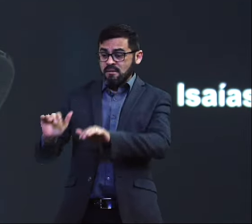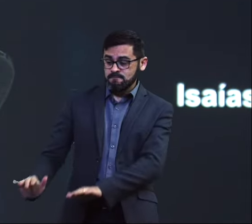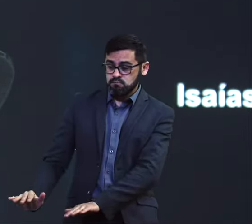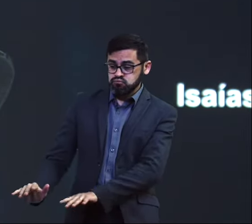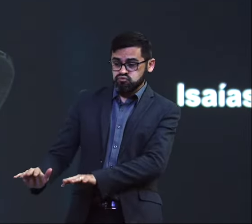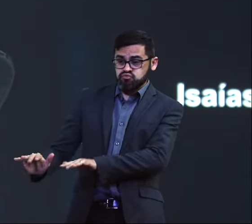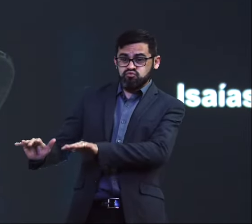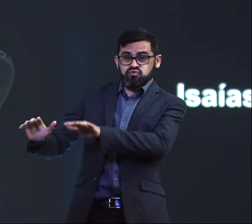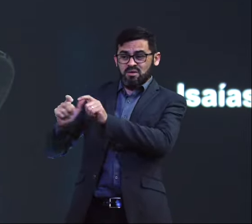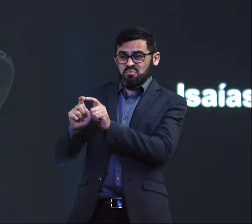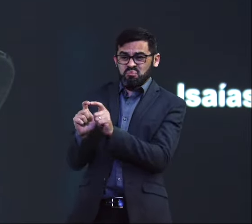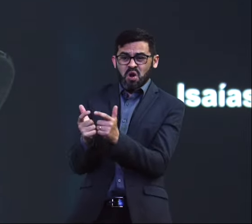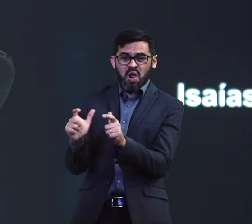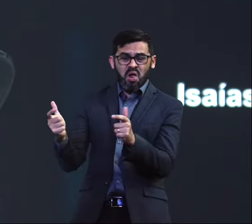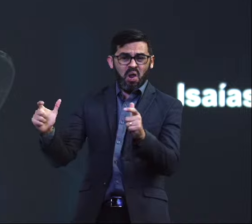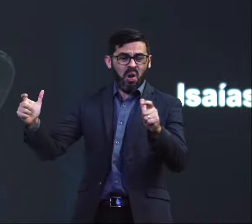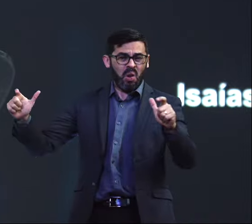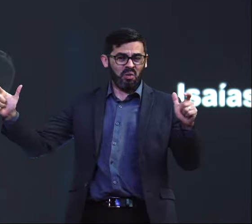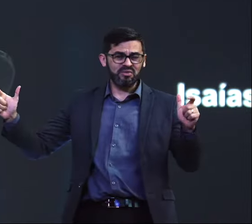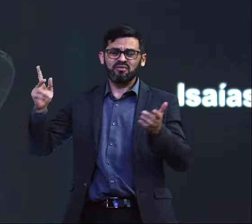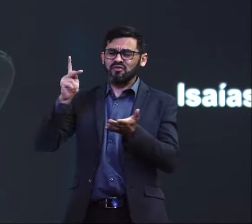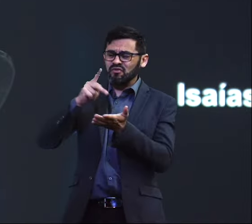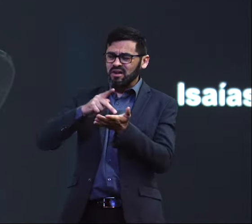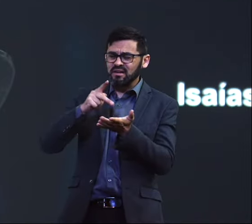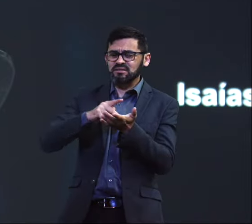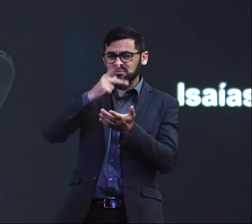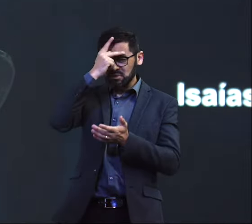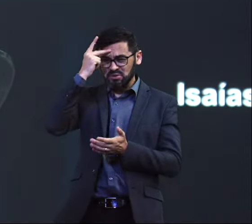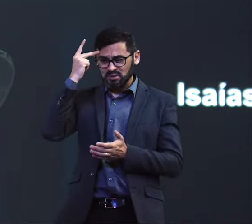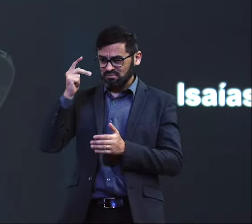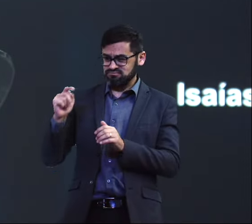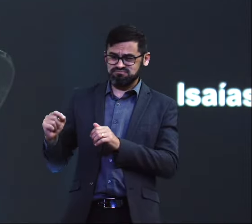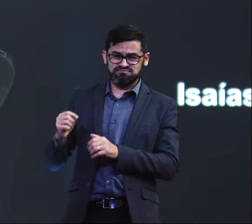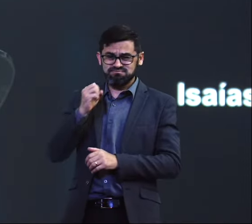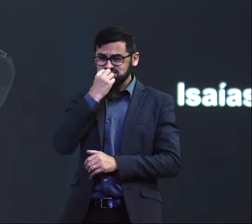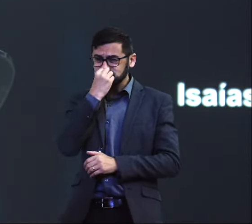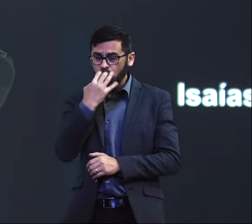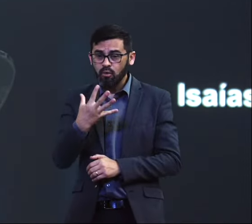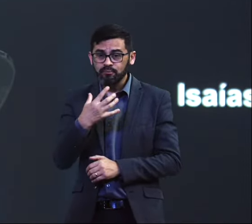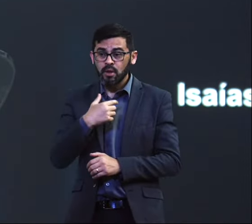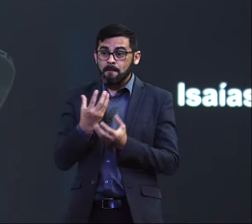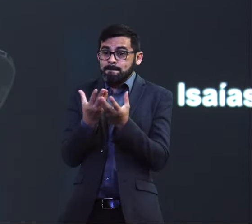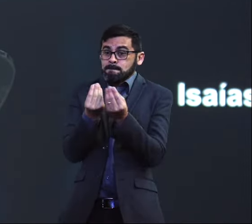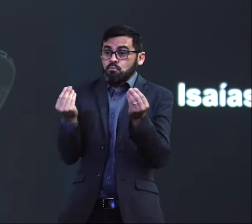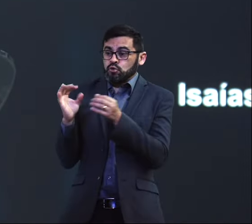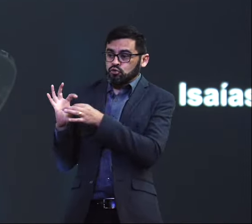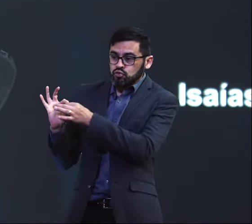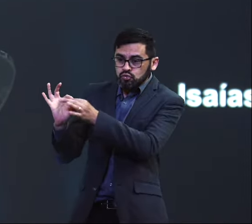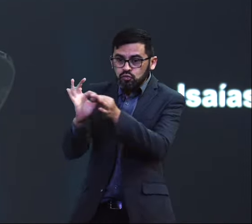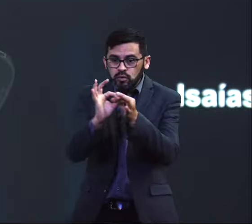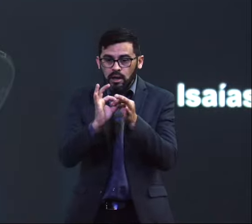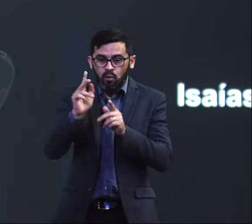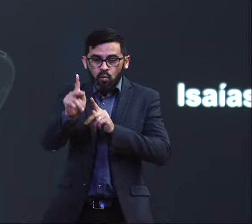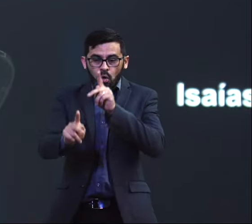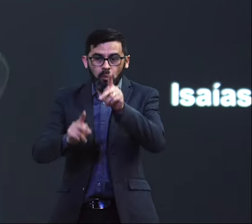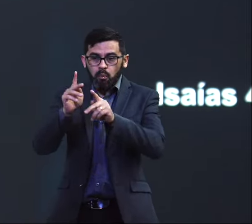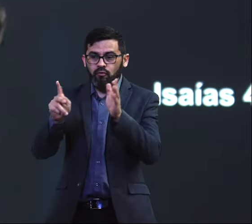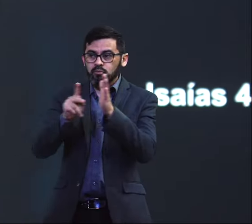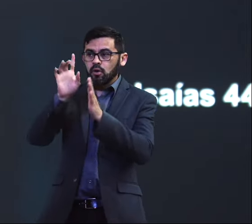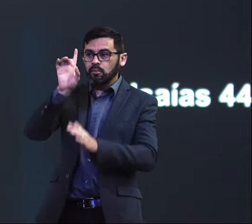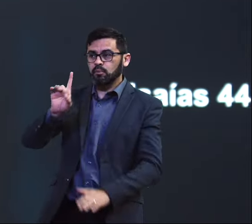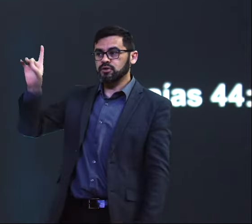a grama bem regada, como chorões que nascem na beira dos rios. Muitos se juntarão ao povo de Deus, um dirá